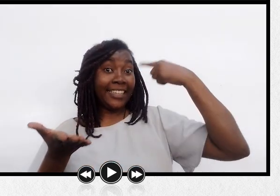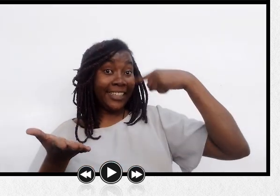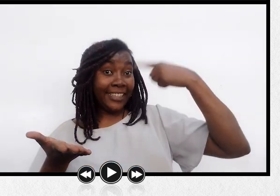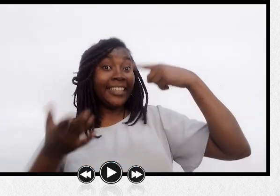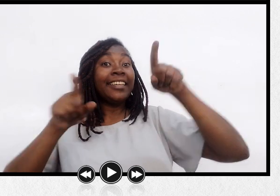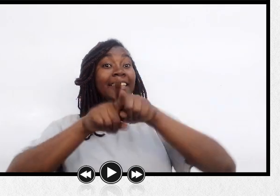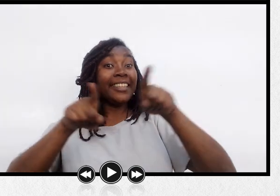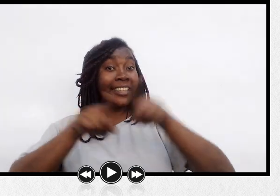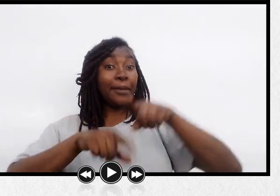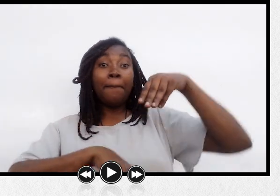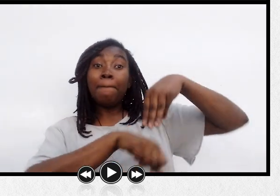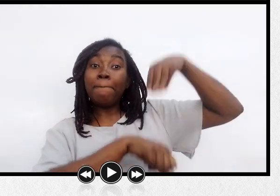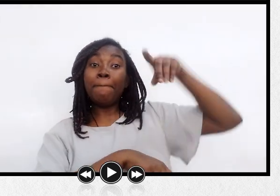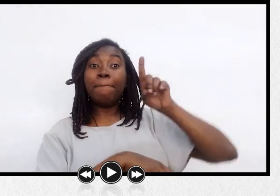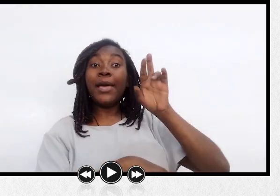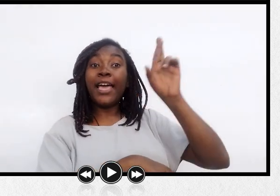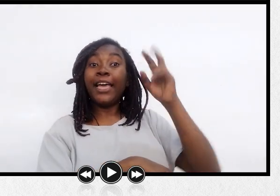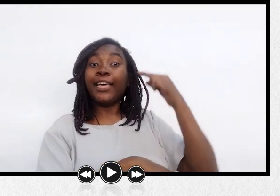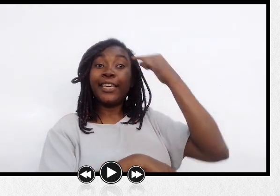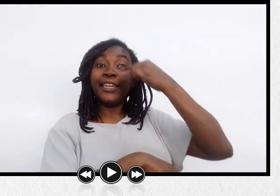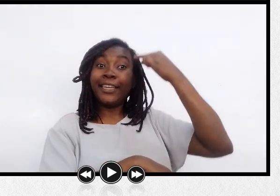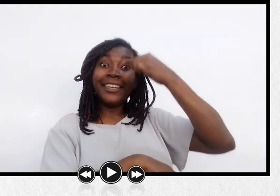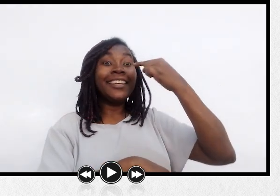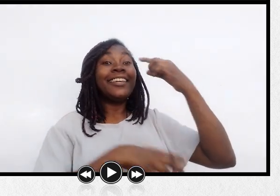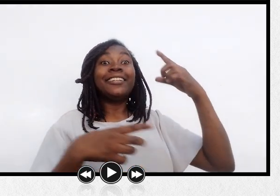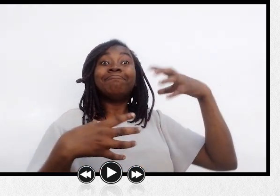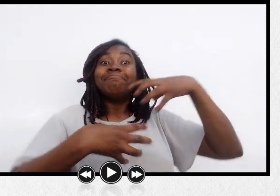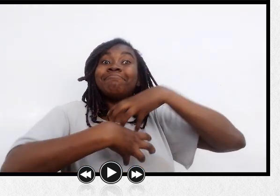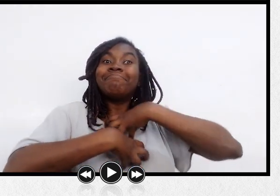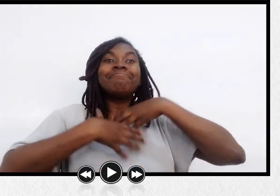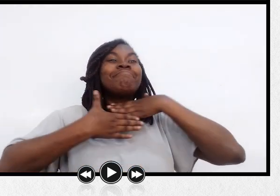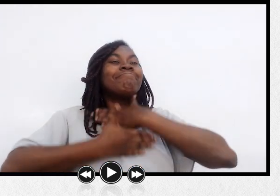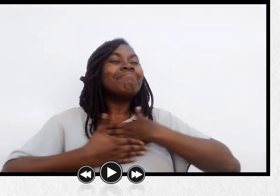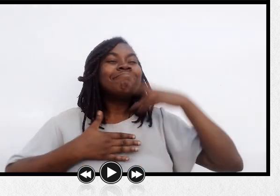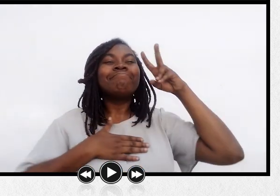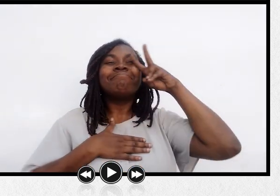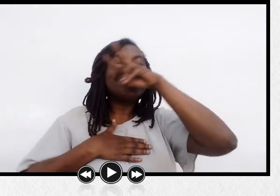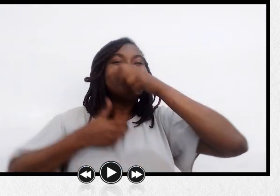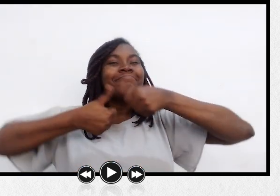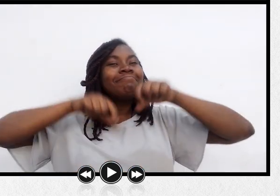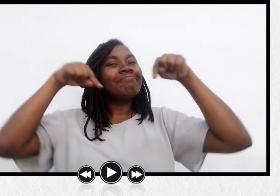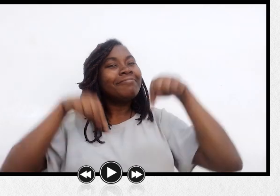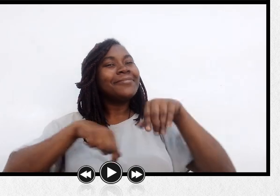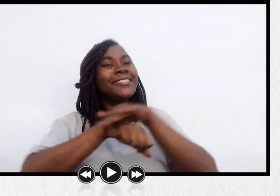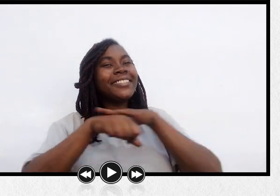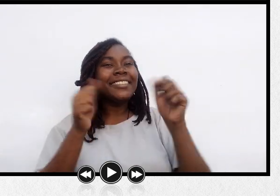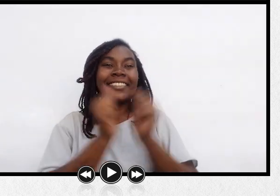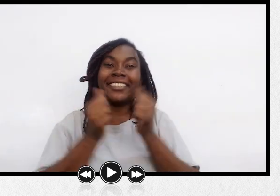também, é um mestre, doutor em Direito. É um prazer imenso estar aqui conversando